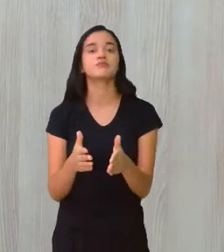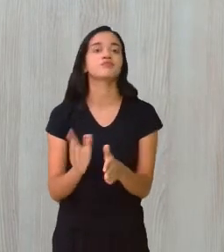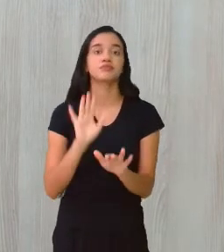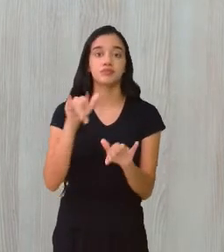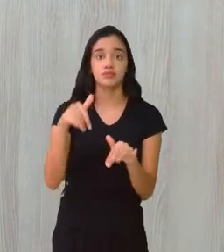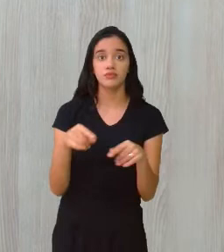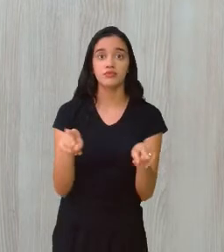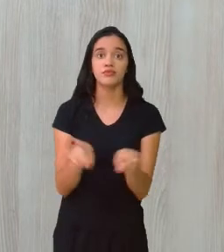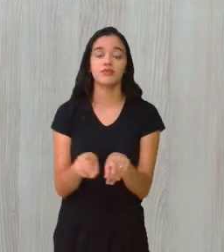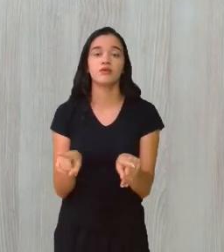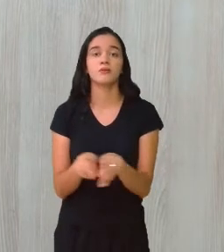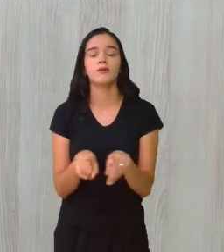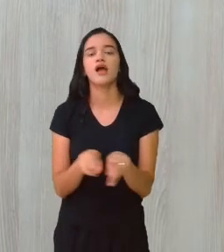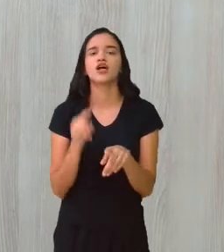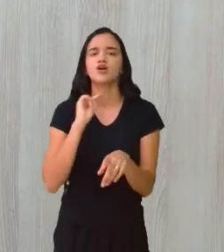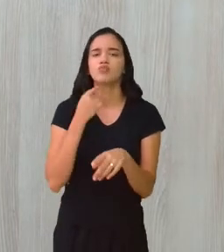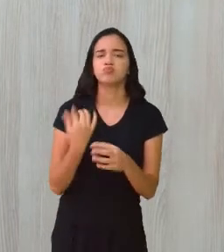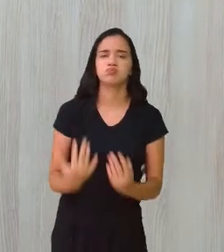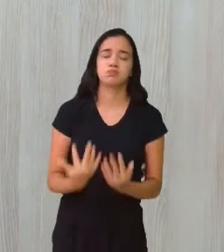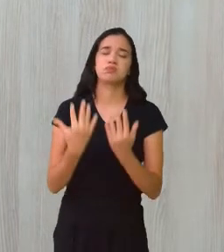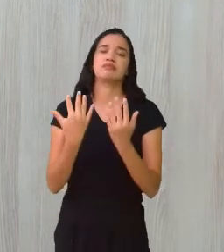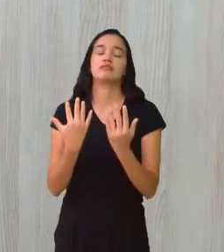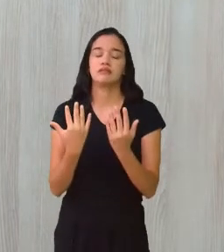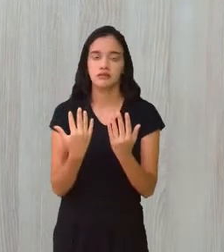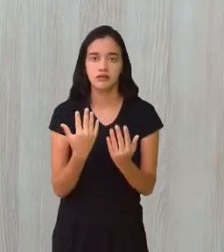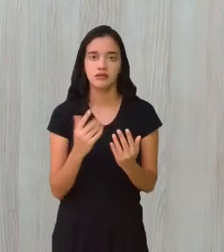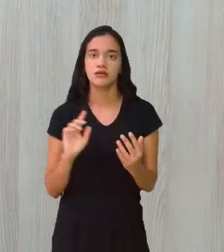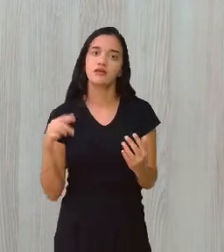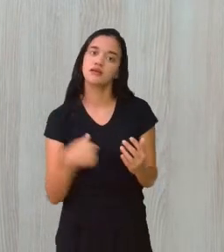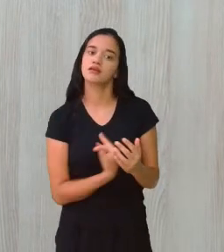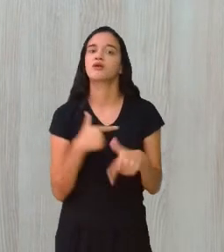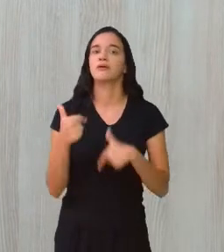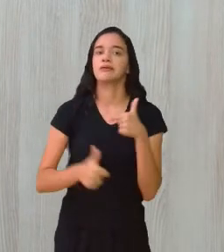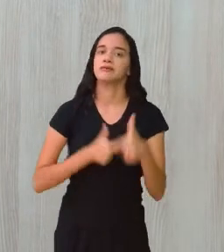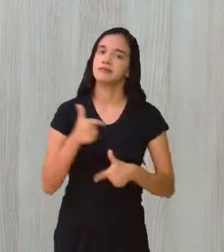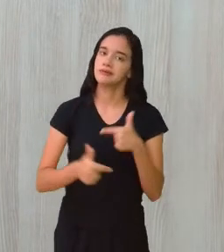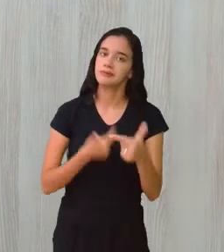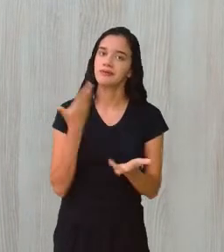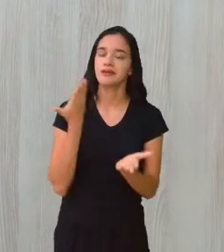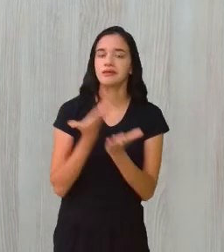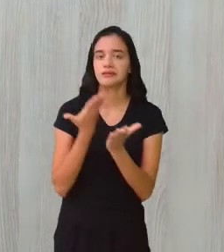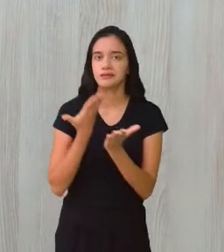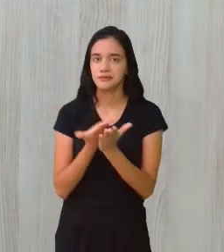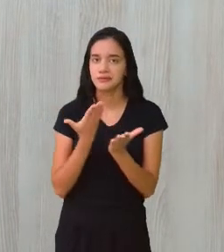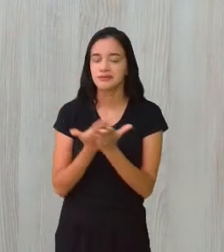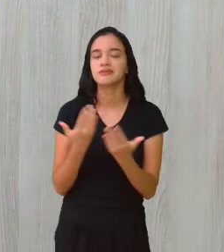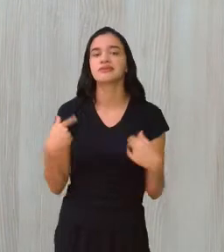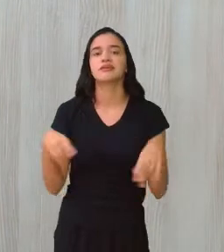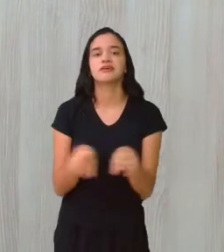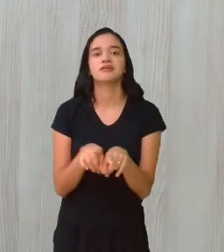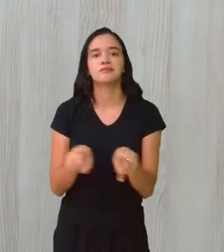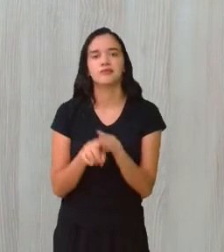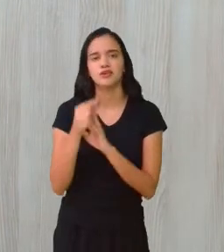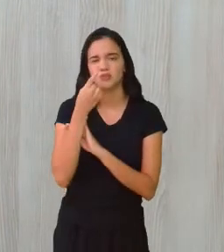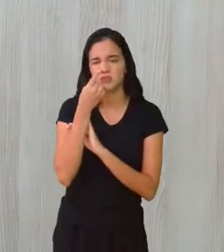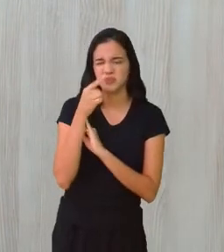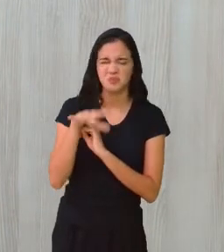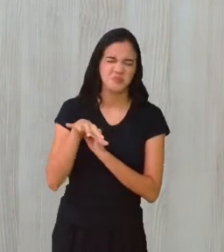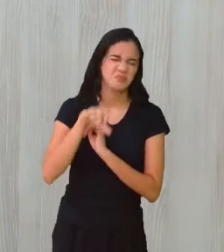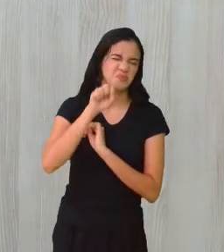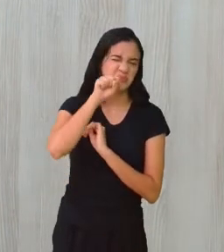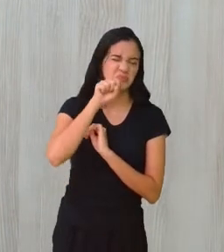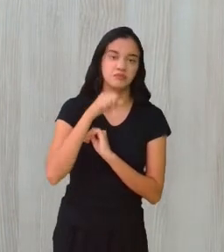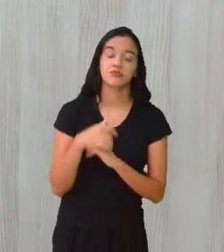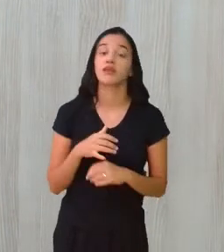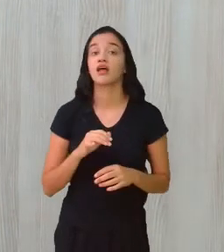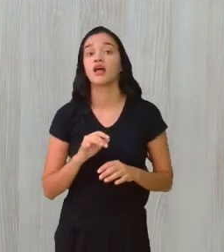receber dejetos, né, toda aquela poluição que a gente já trabalhou aqui em aulas, né, e que causam mau cheiro, além de poluir,